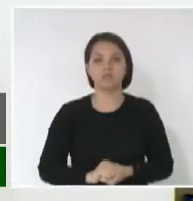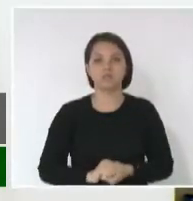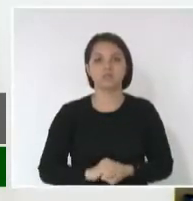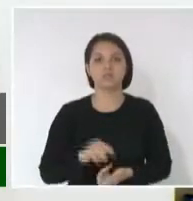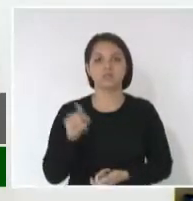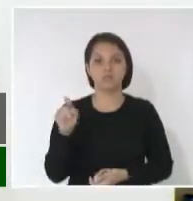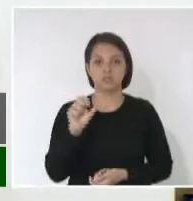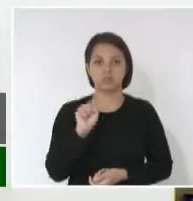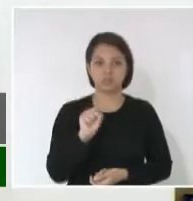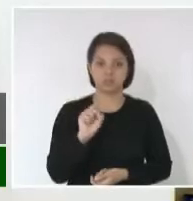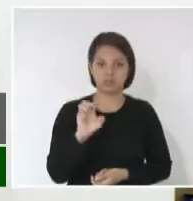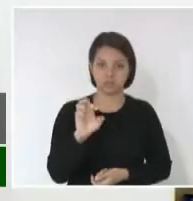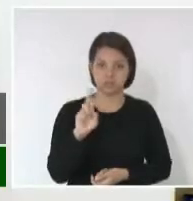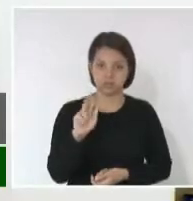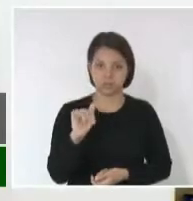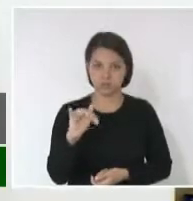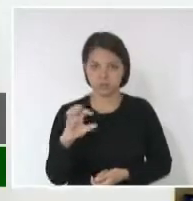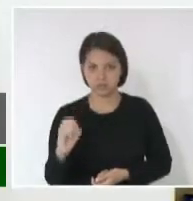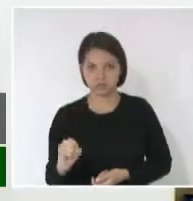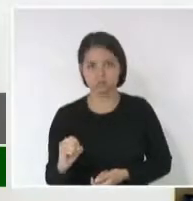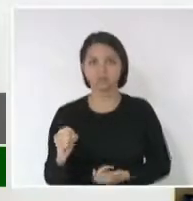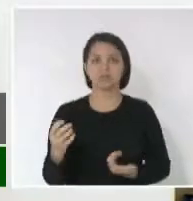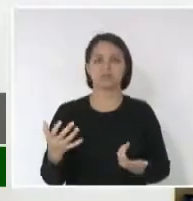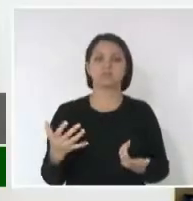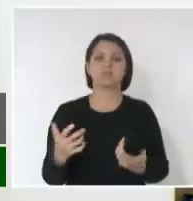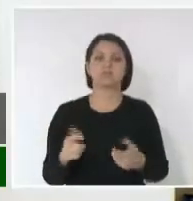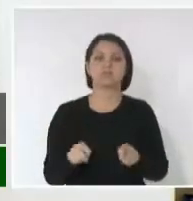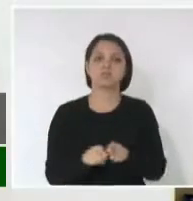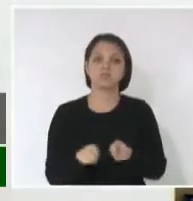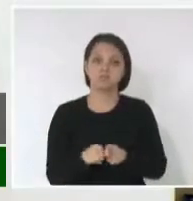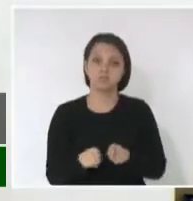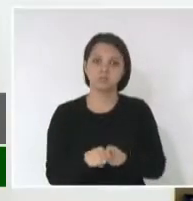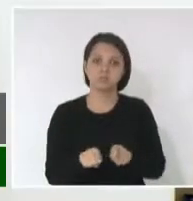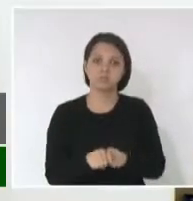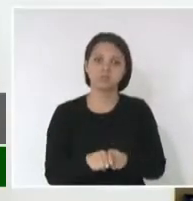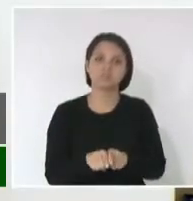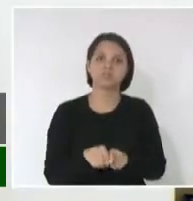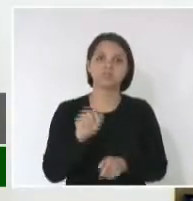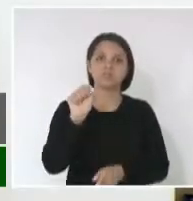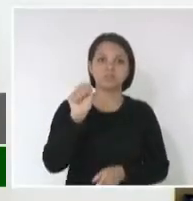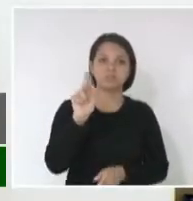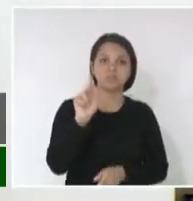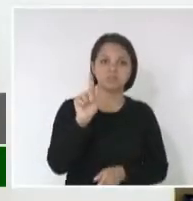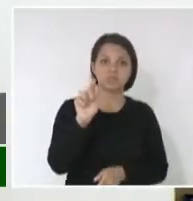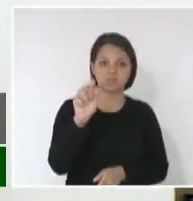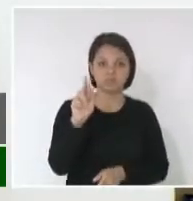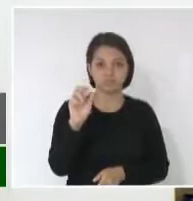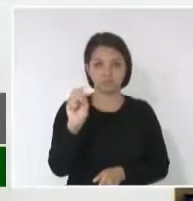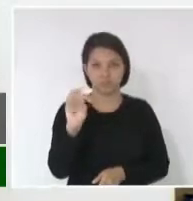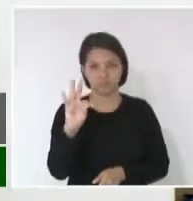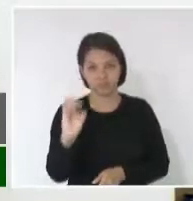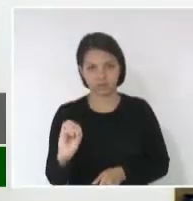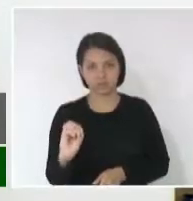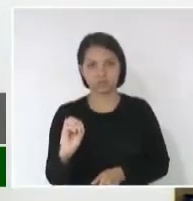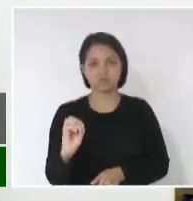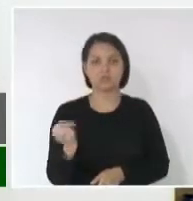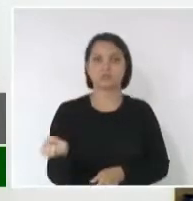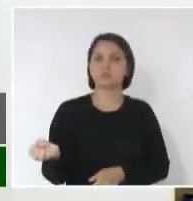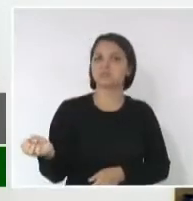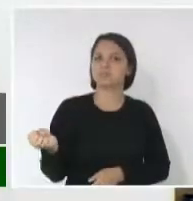do seu senhor Henrique Klaumann e também do Augusto Klaumann. Uma